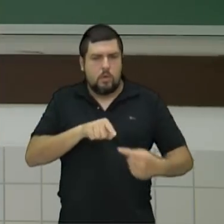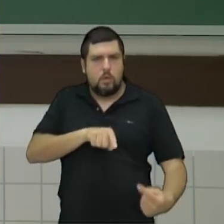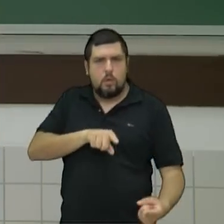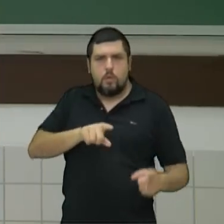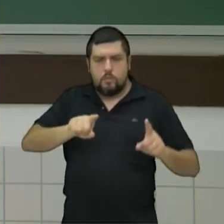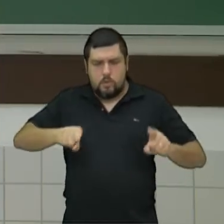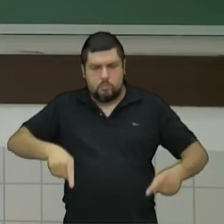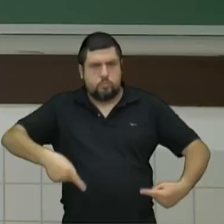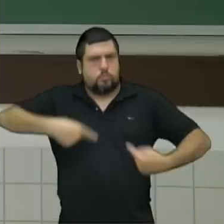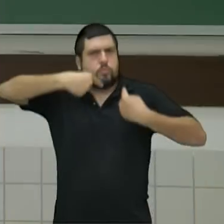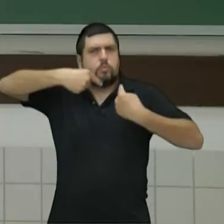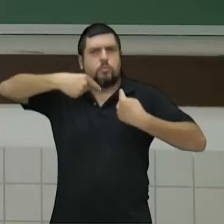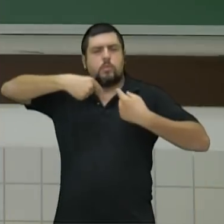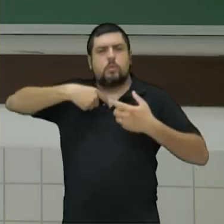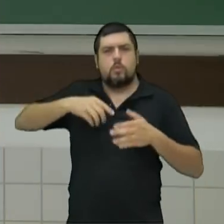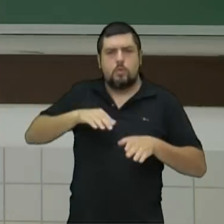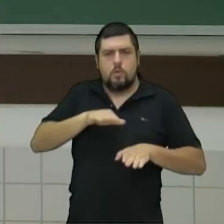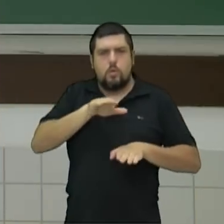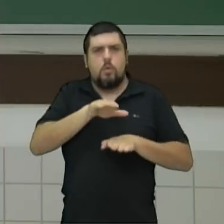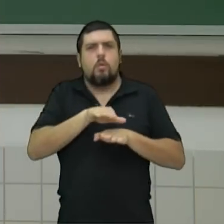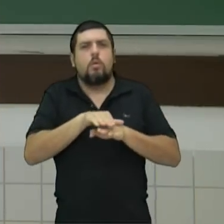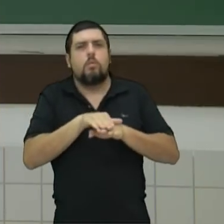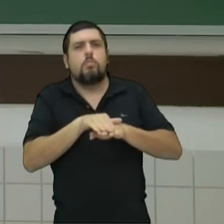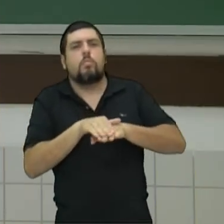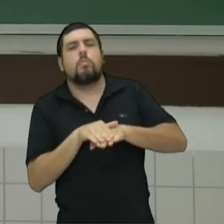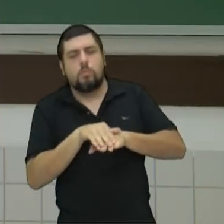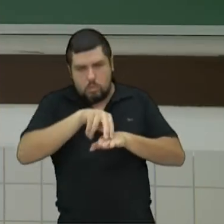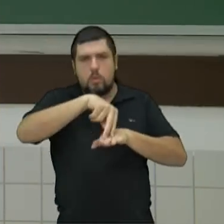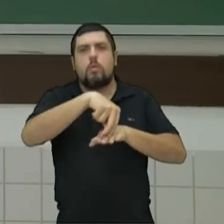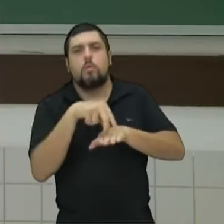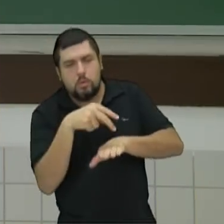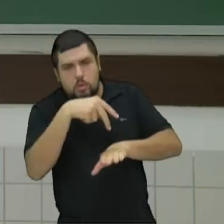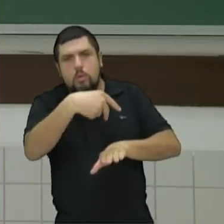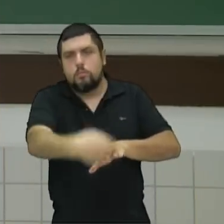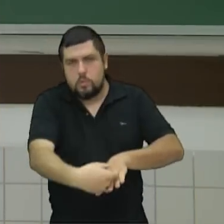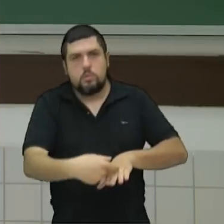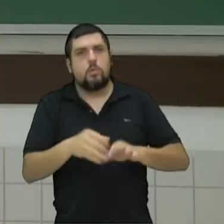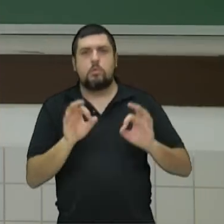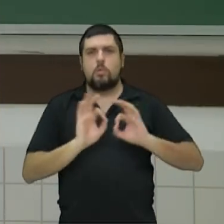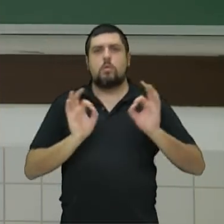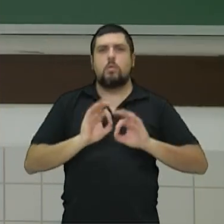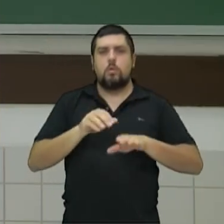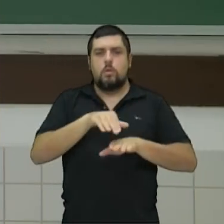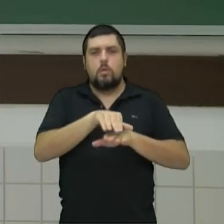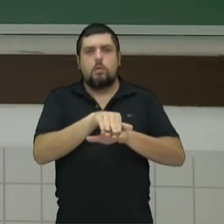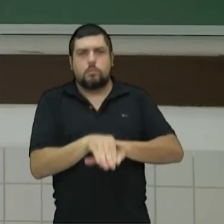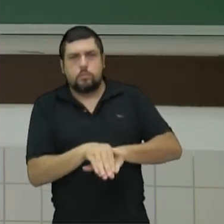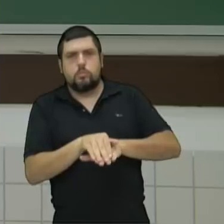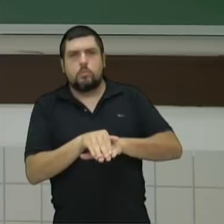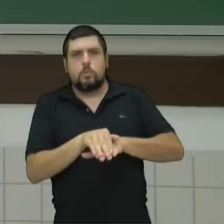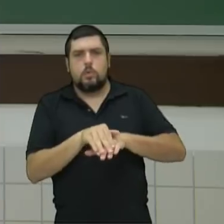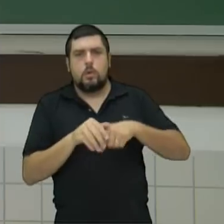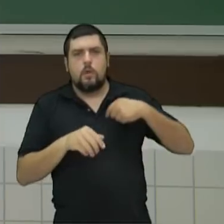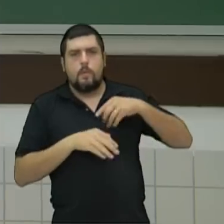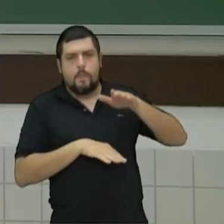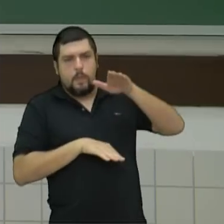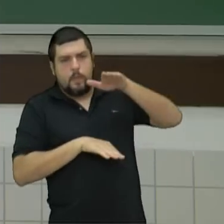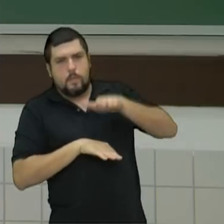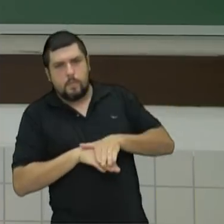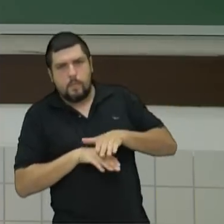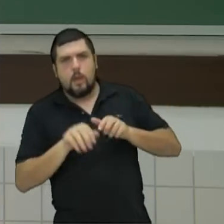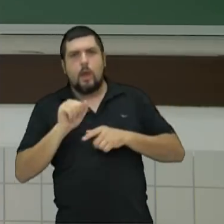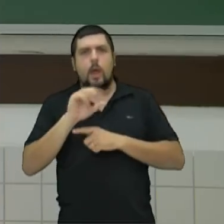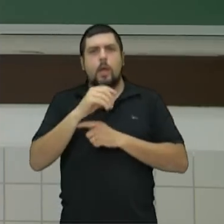acabo descompensando e caindo no chão, né? Por causa do desequilíbrio. Então eu tenho ação e reação, certo? Esperando o